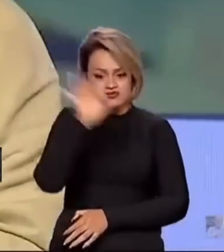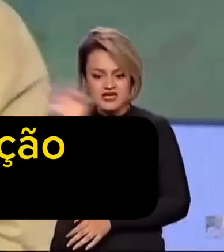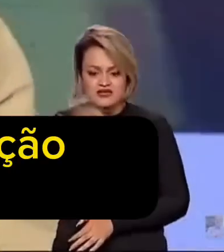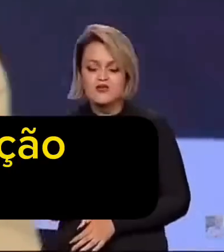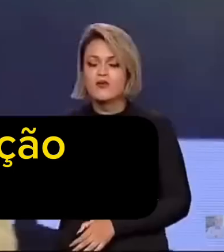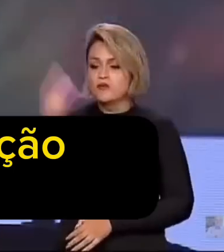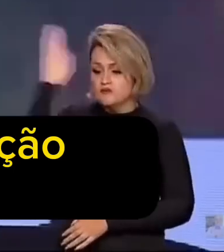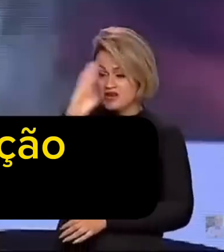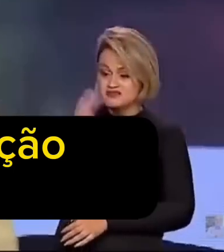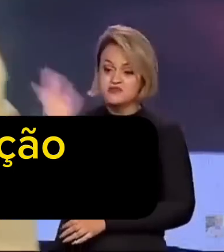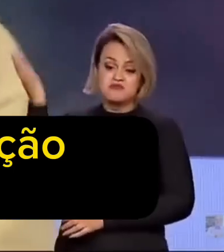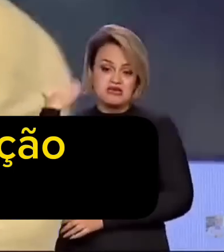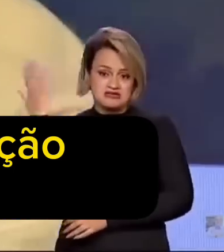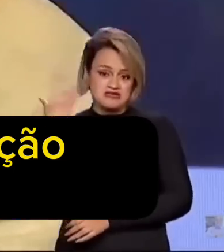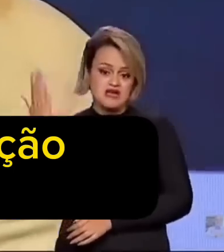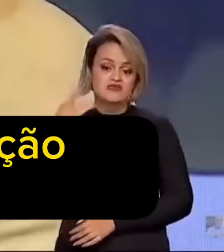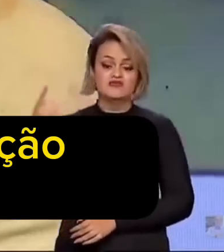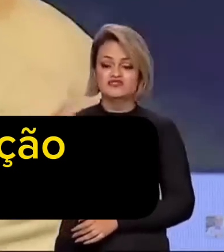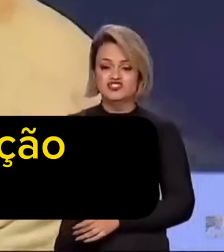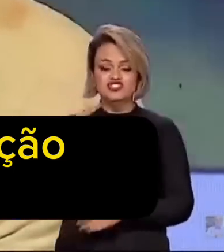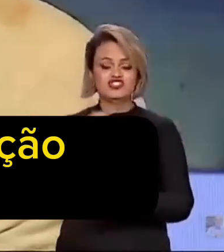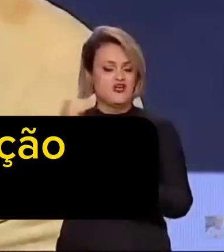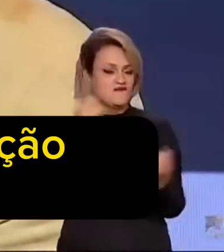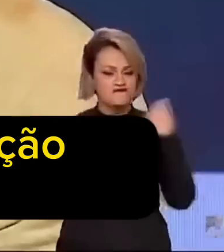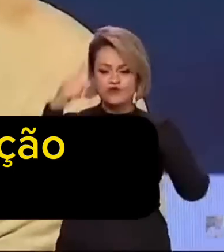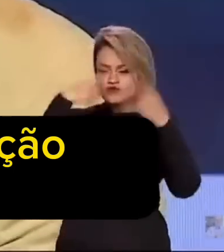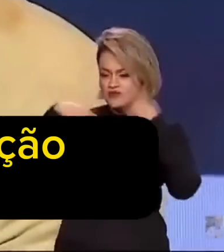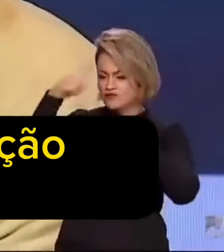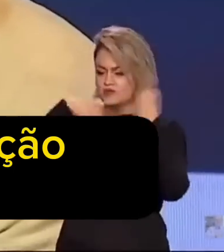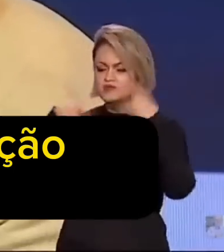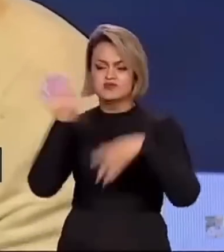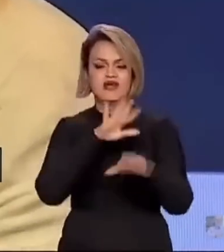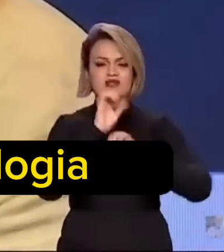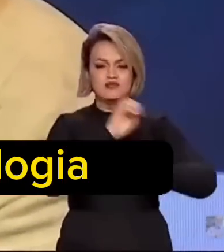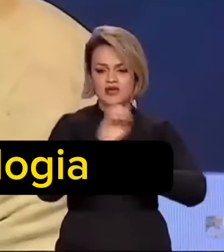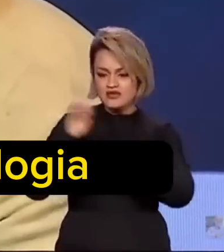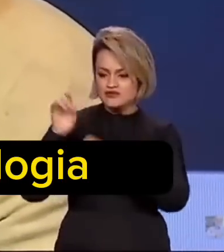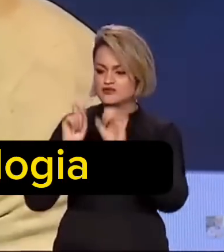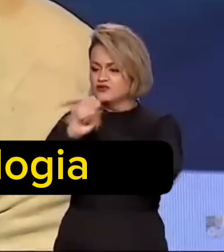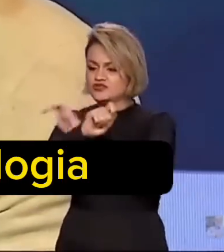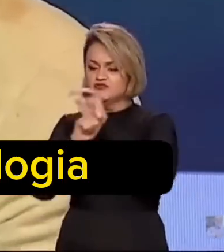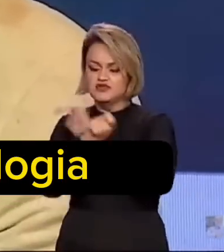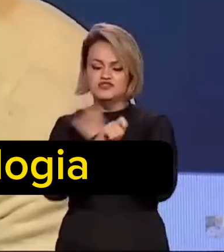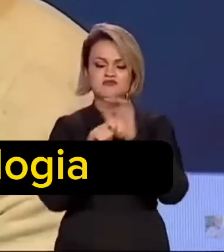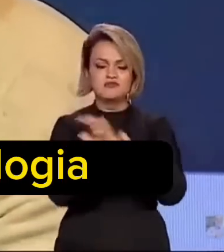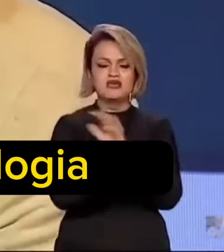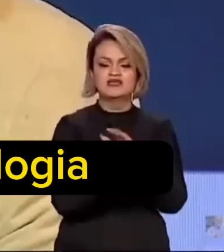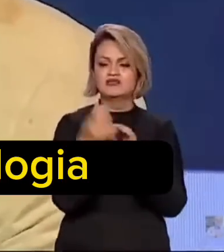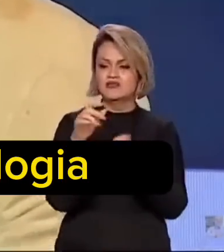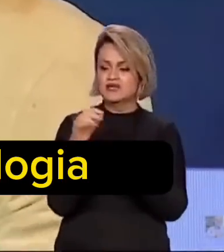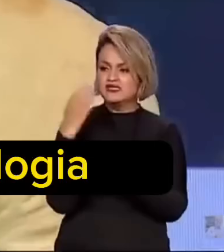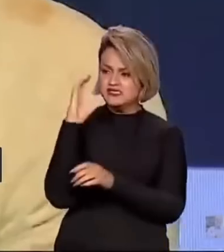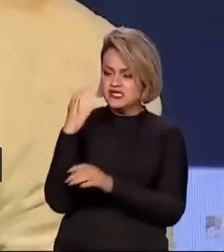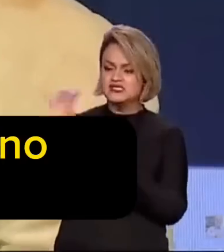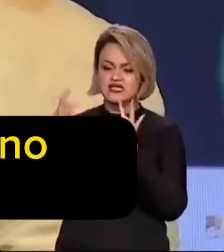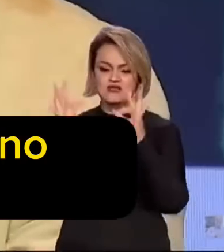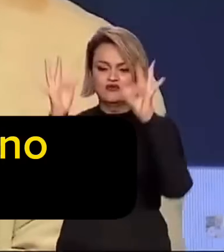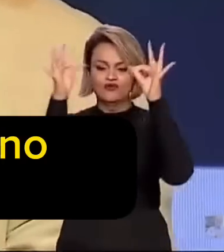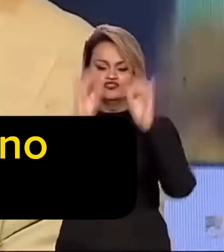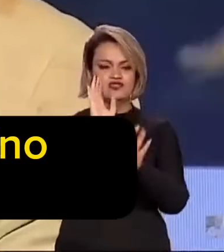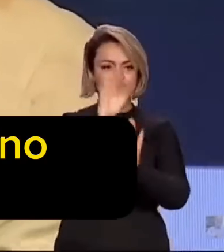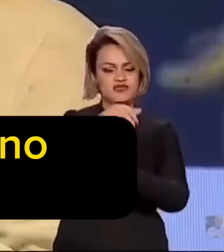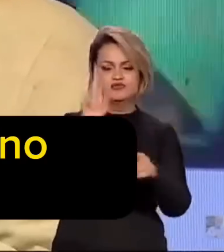74%. Esse país tinha feito a maior revolução educacional de investimento em ciência e tecnologia,